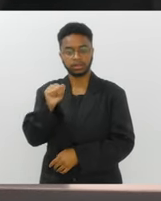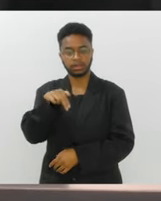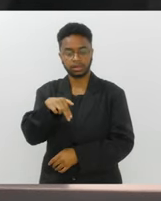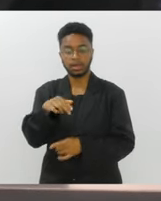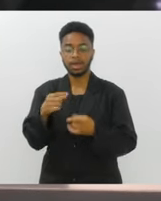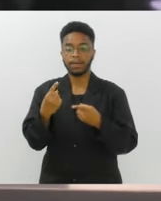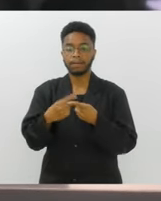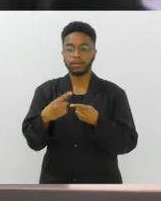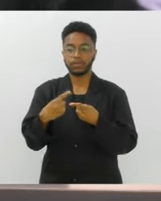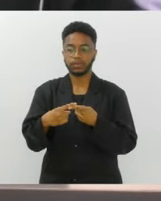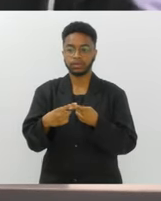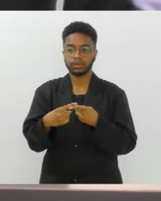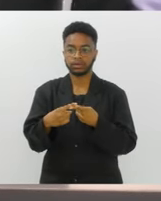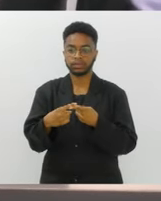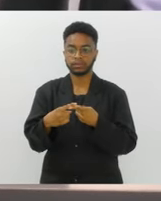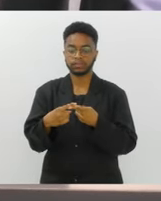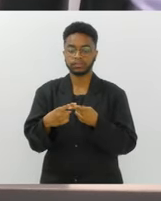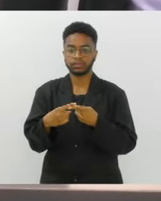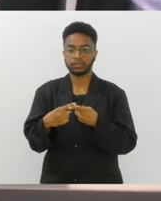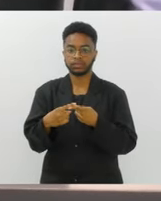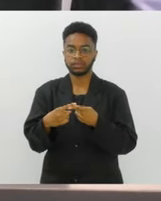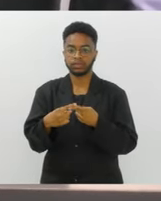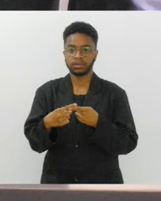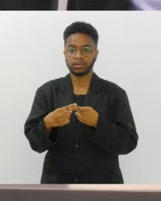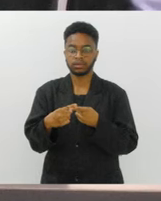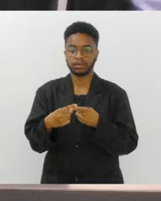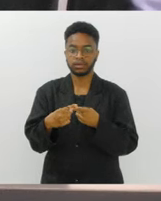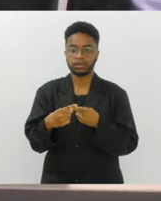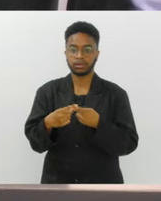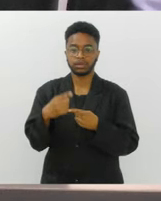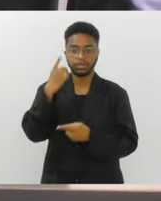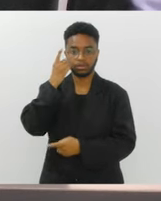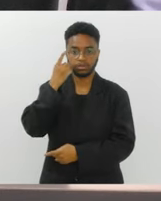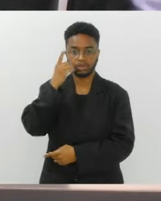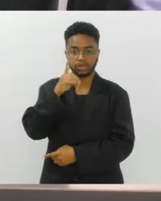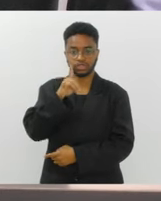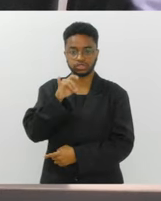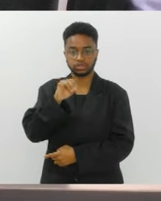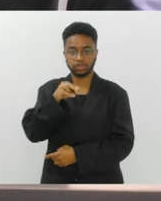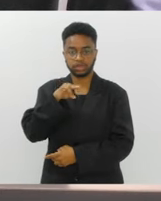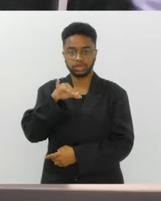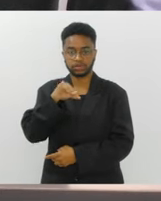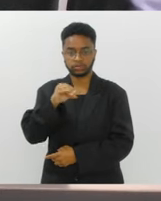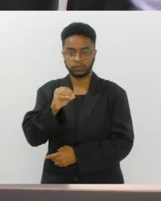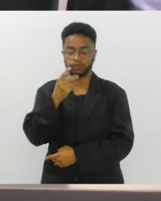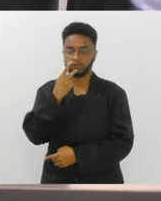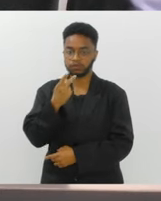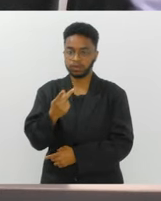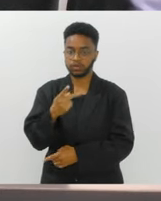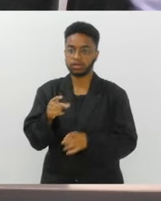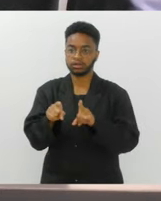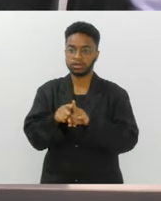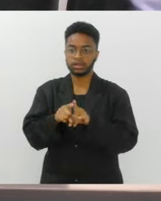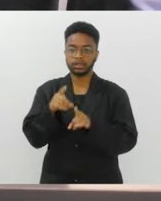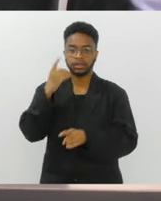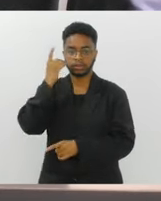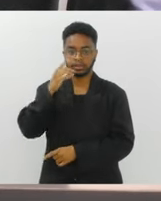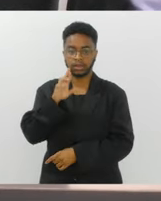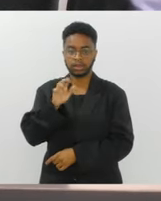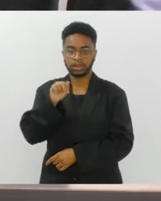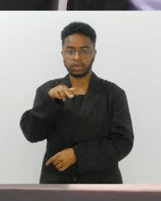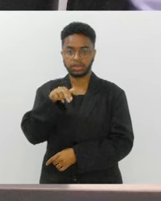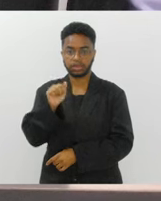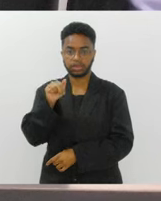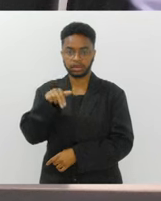porque todas as palavras que o deputado Dionísio falou, que o deputado Renan Jordi